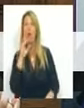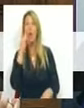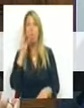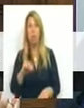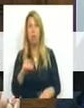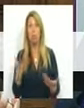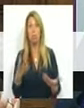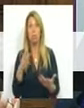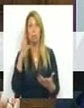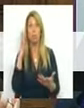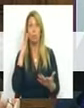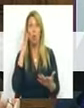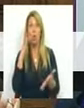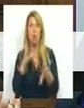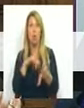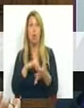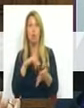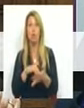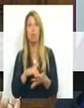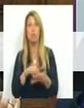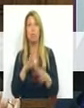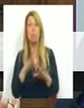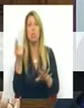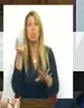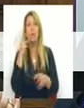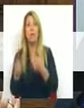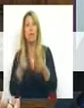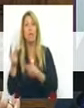contas, quando o momento da avaliação do preço que se teria a colocar.